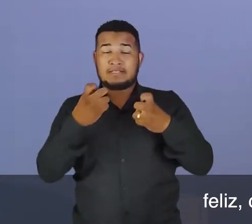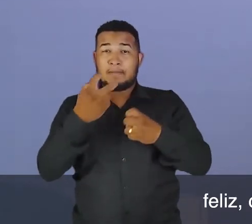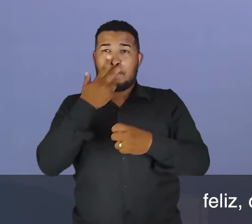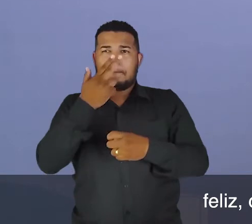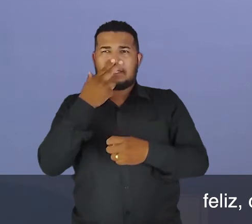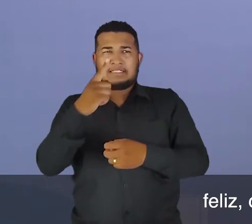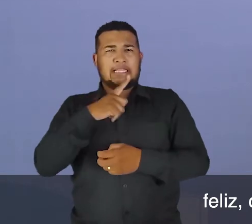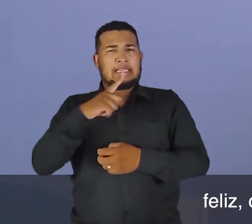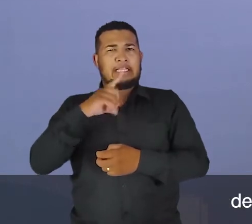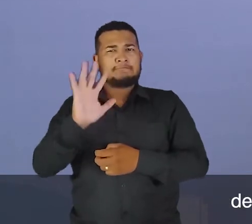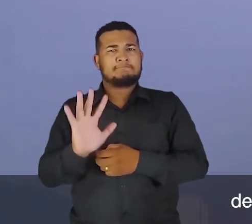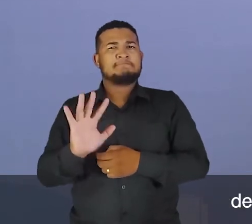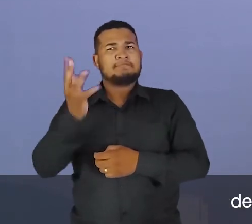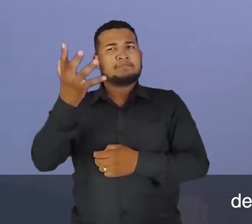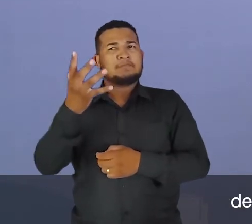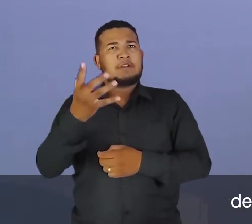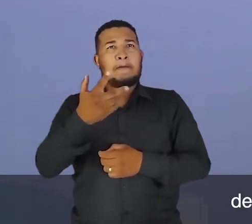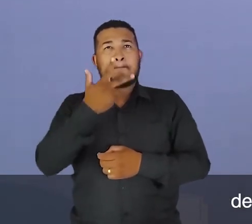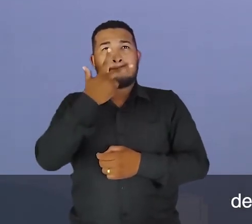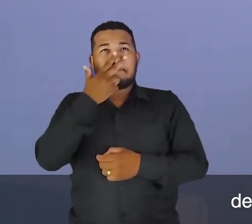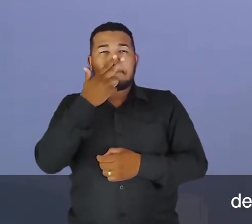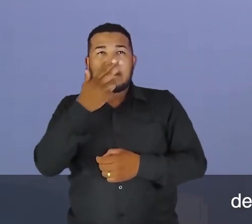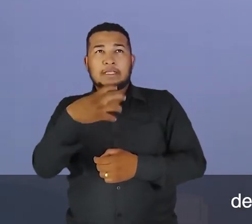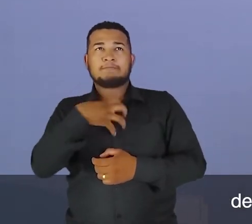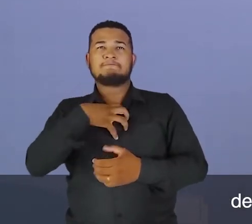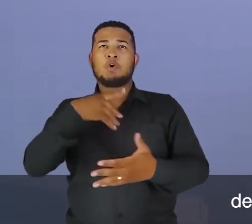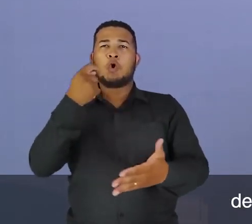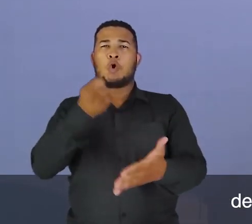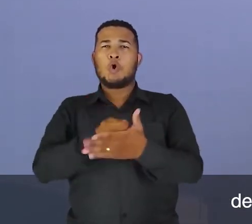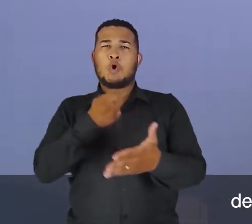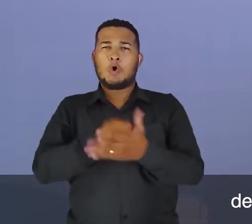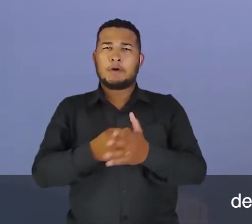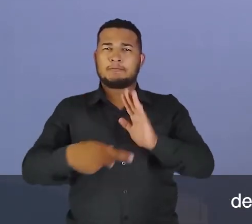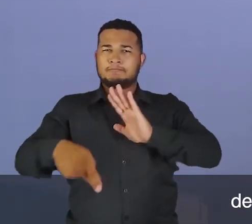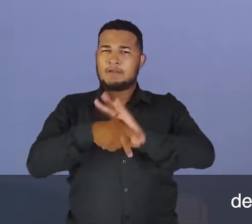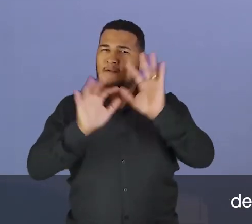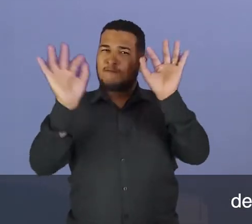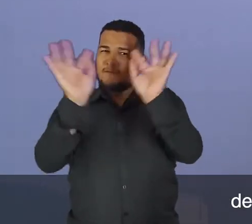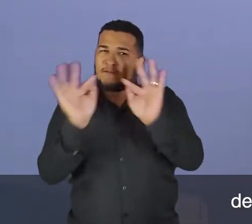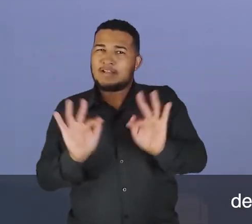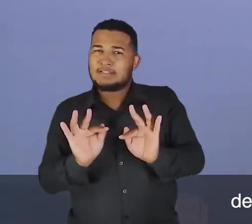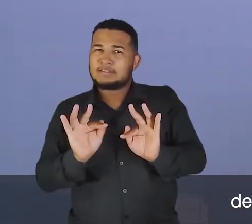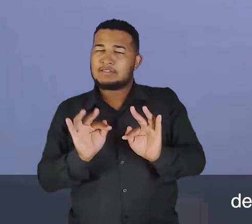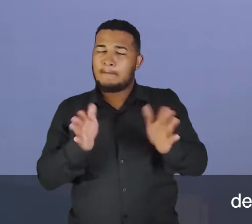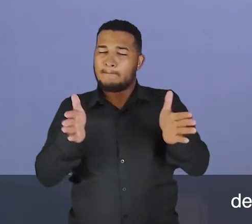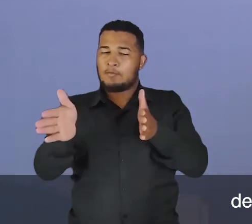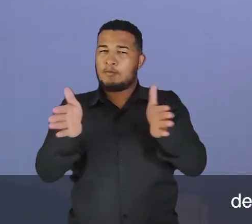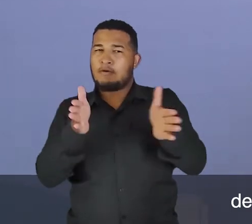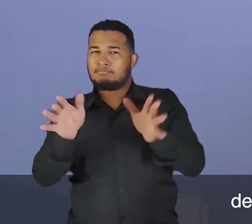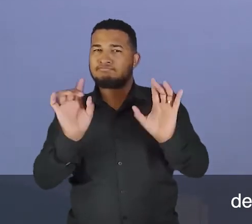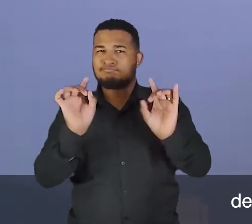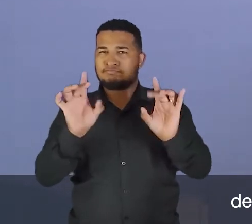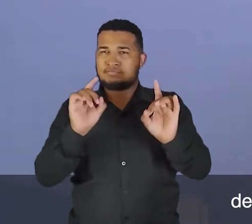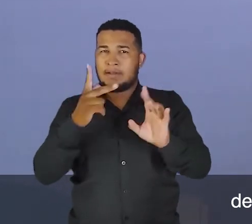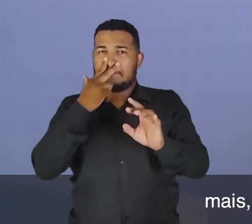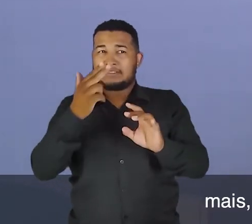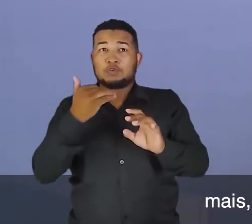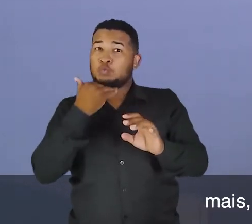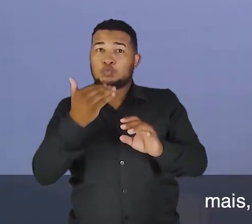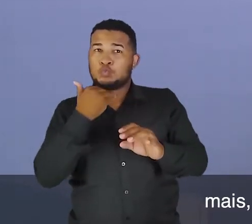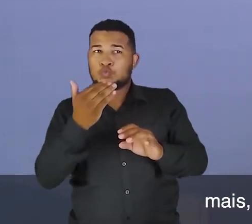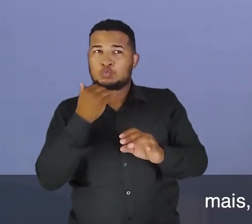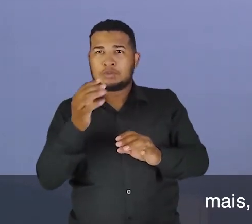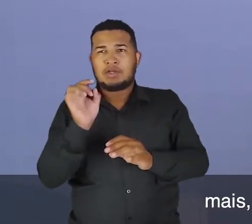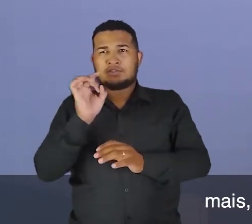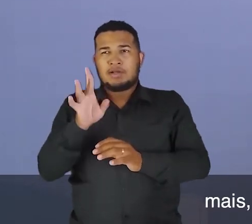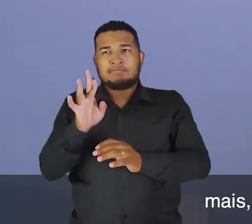essa situação de sermos obrigados à felicidade momentânea, ela não cabe mais